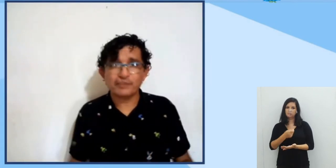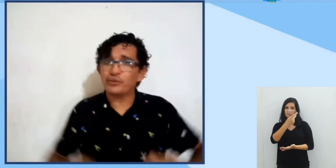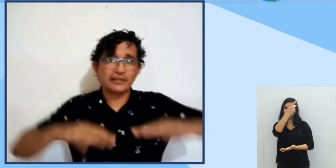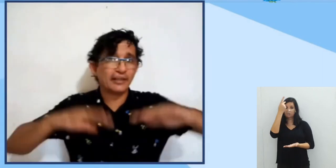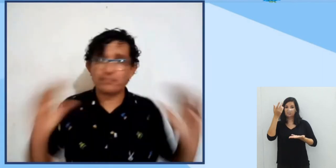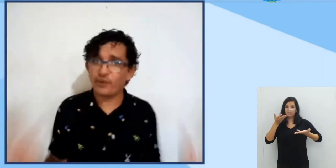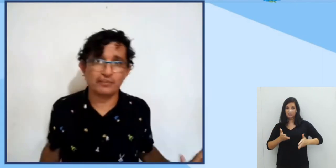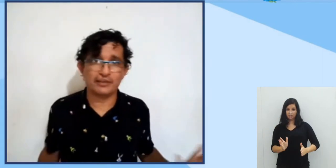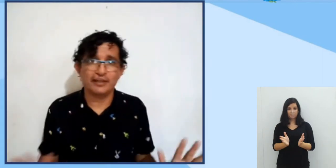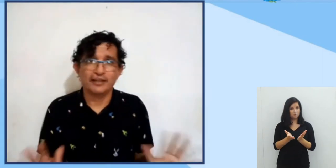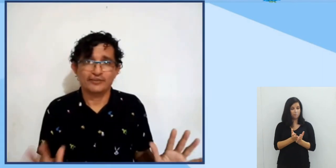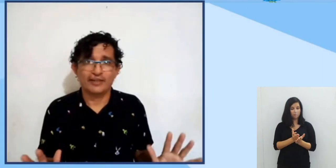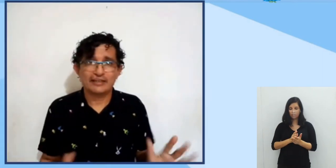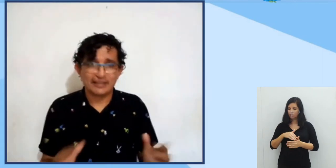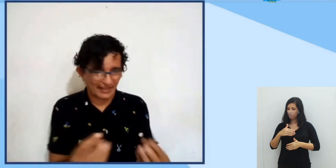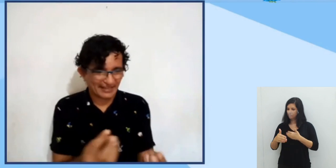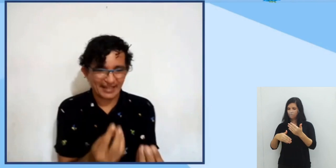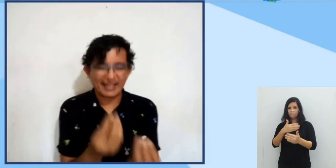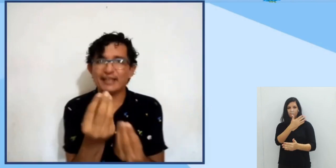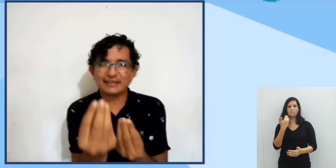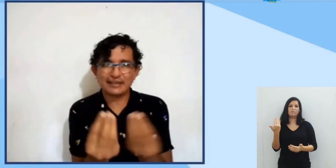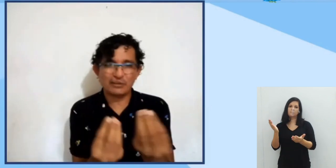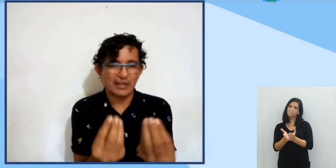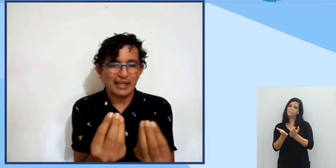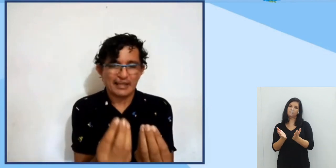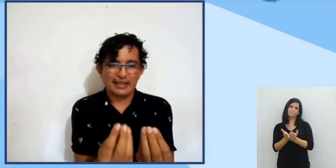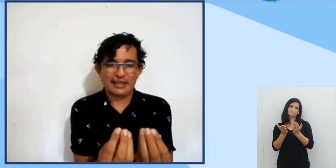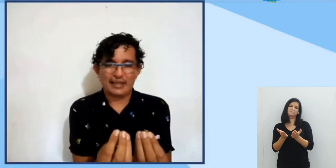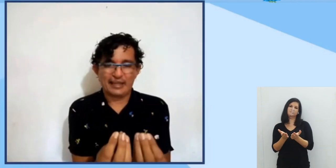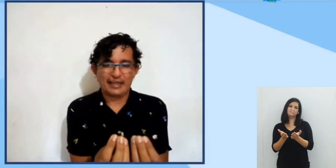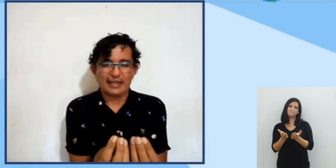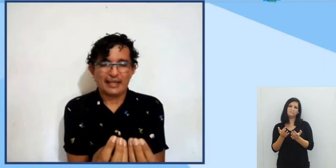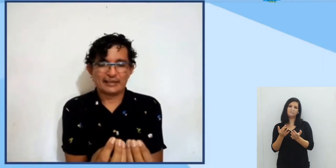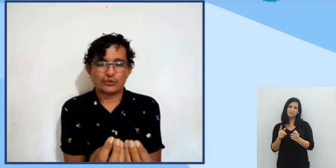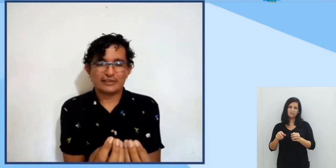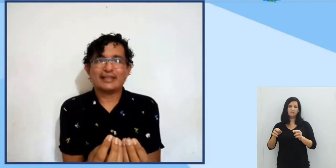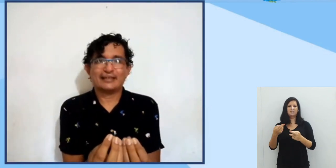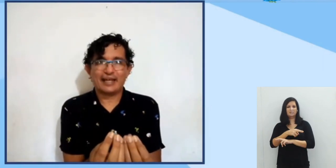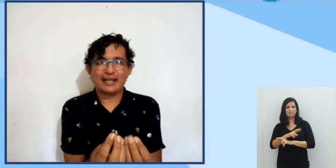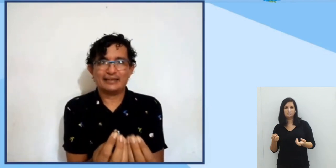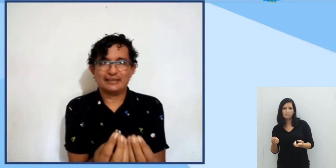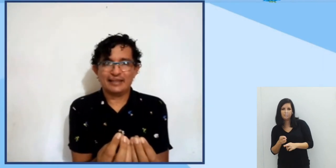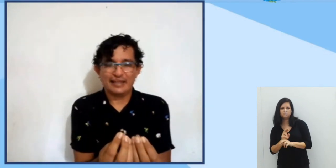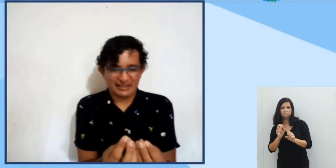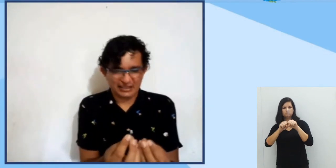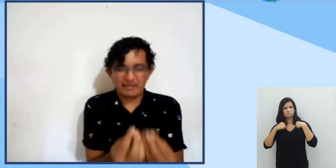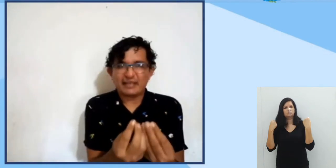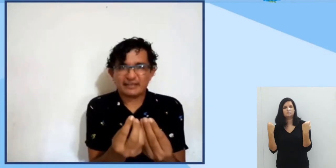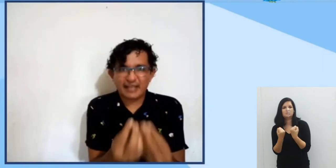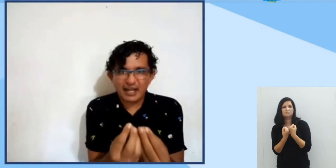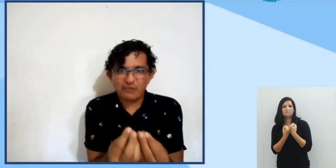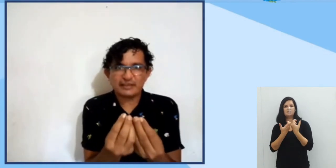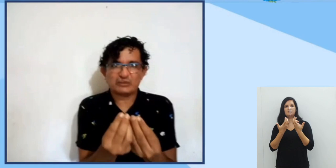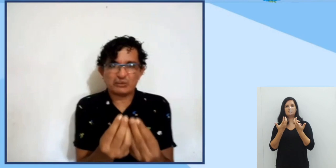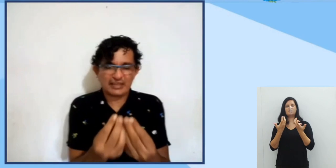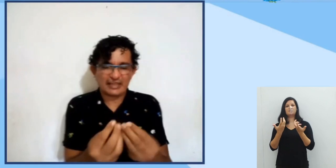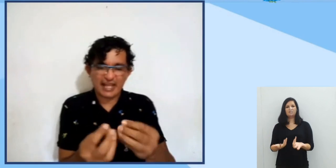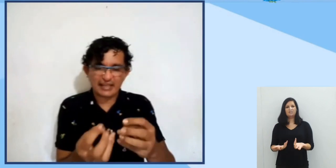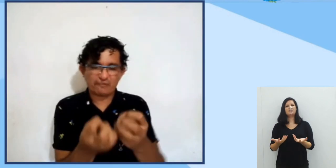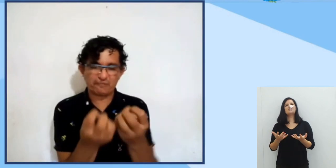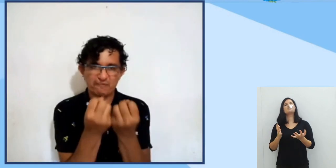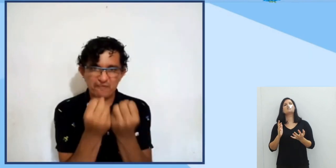nascesse pobre, morreria pobre. Então essa relação, essa sociedade, né, estamental,